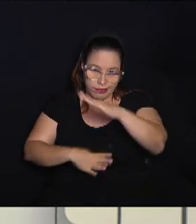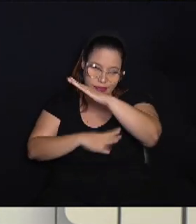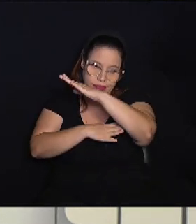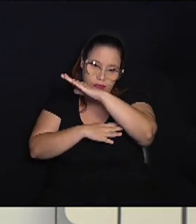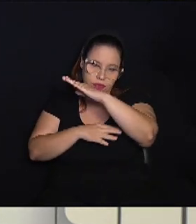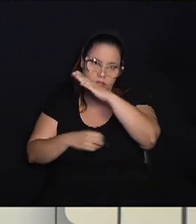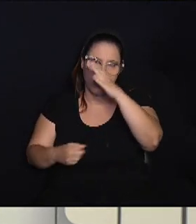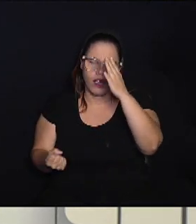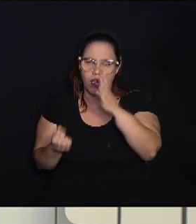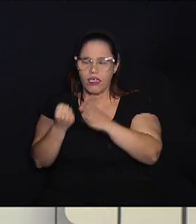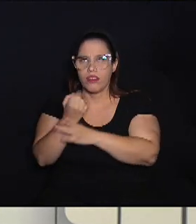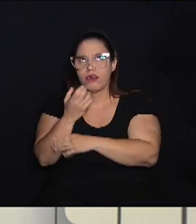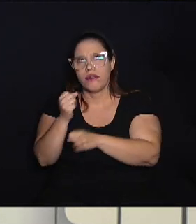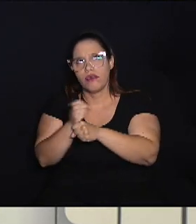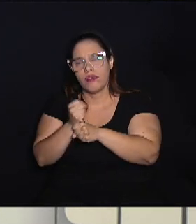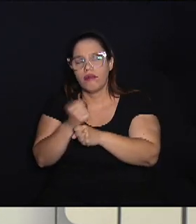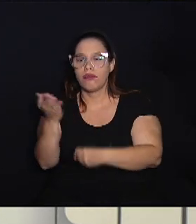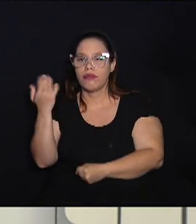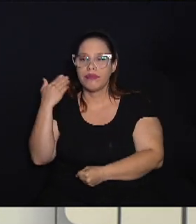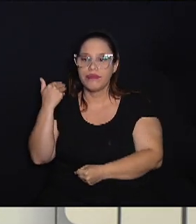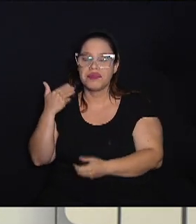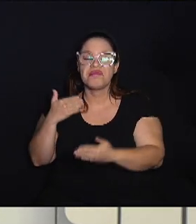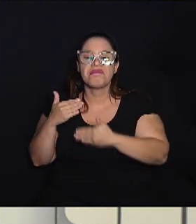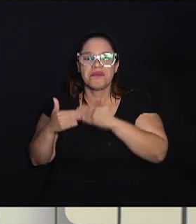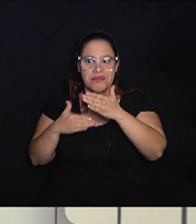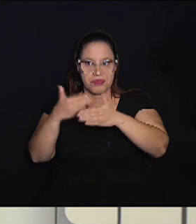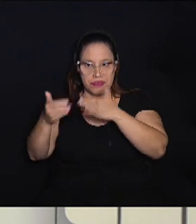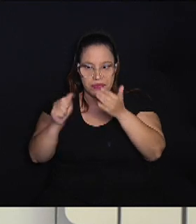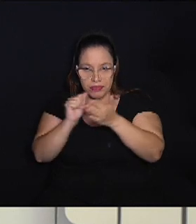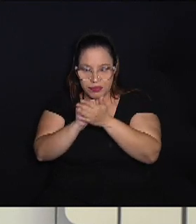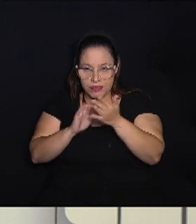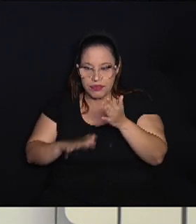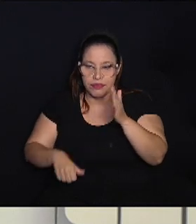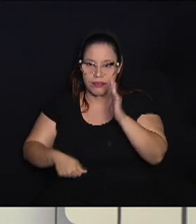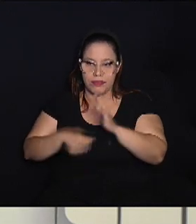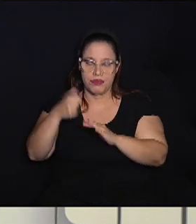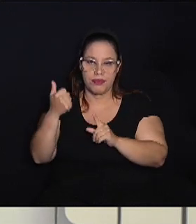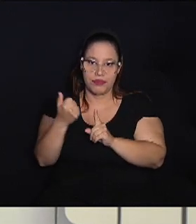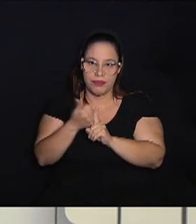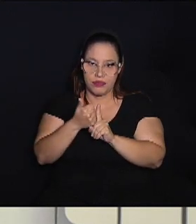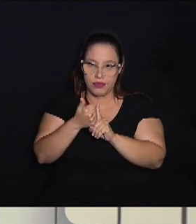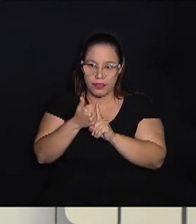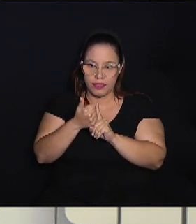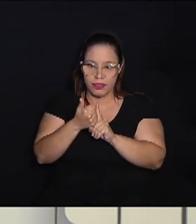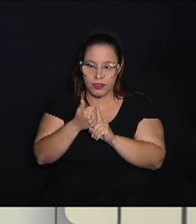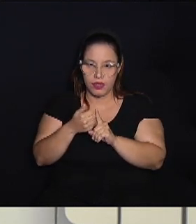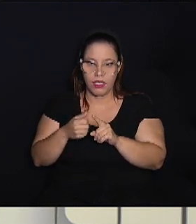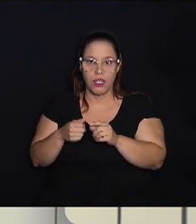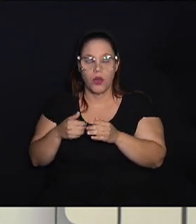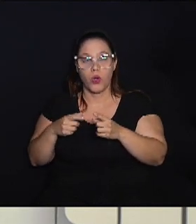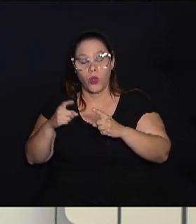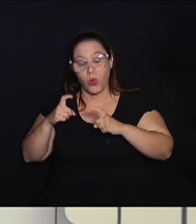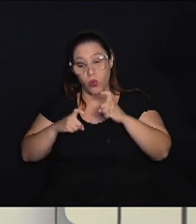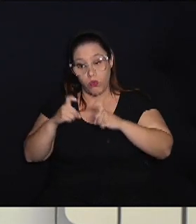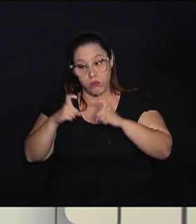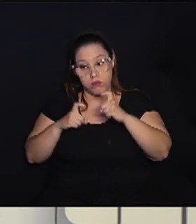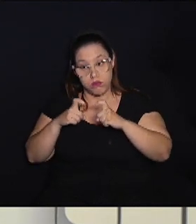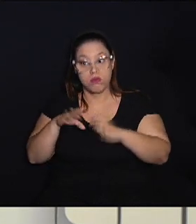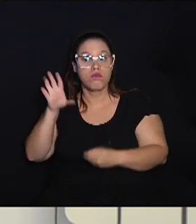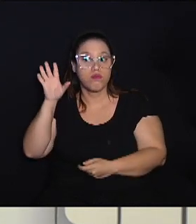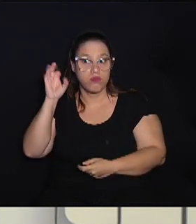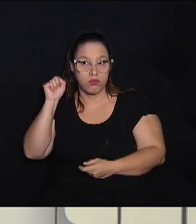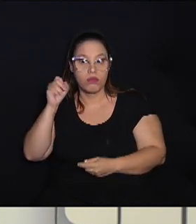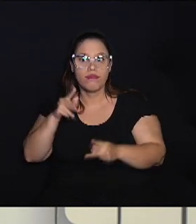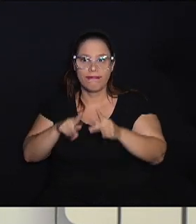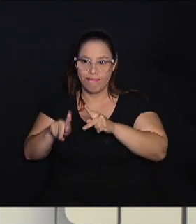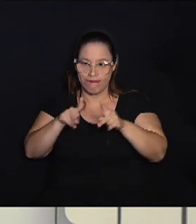no ano passado, continua em atividade no primeiro semestre, promoveu reuniões para ouvir a